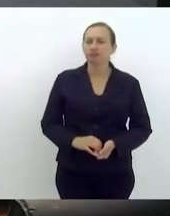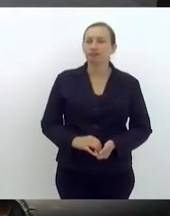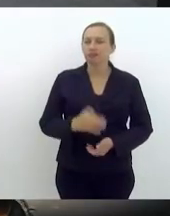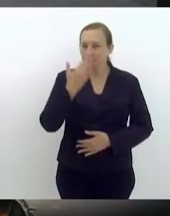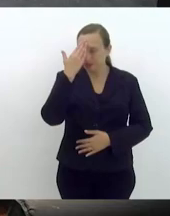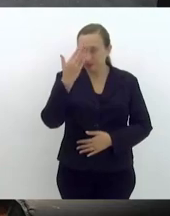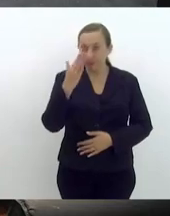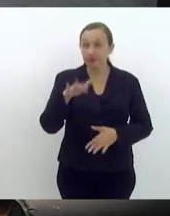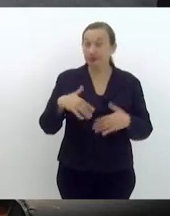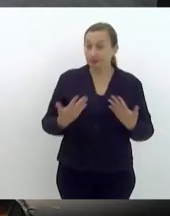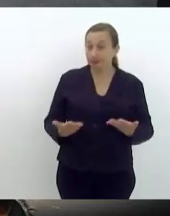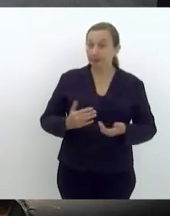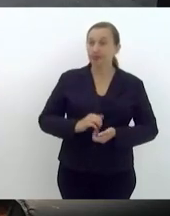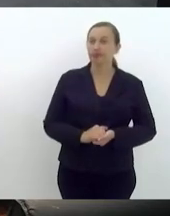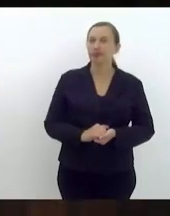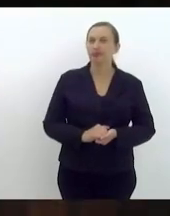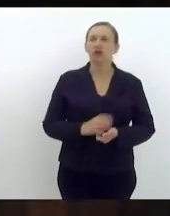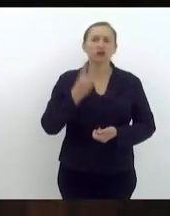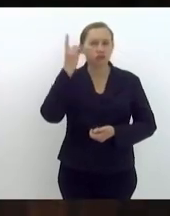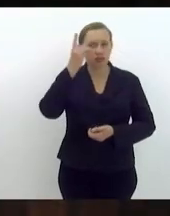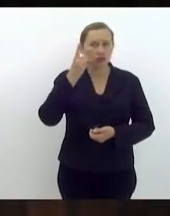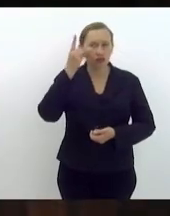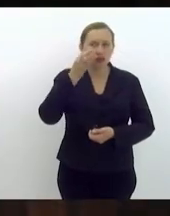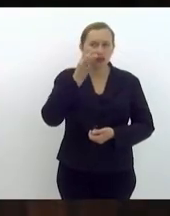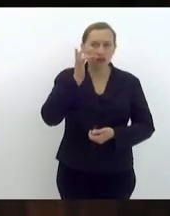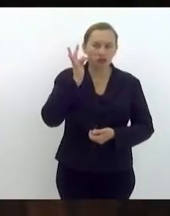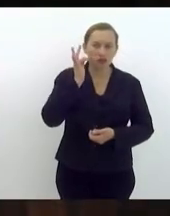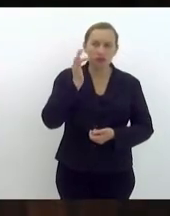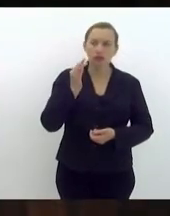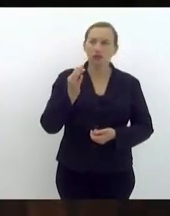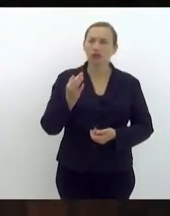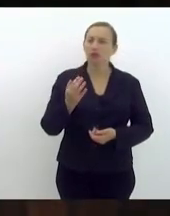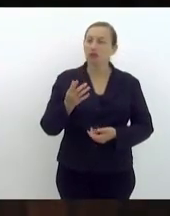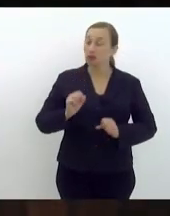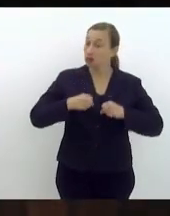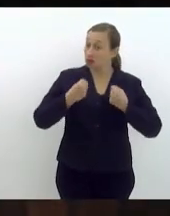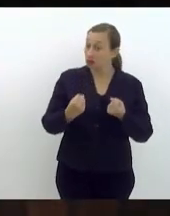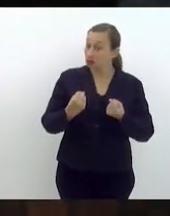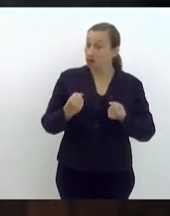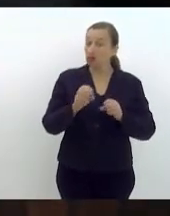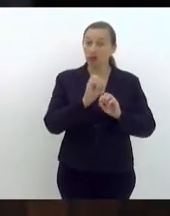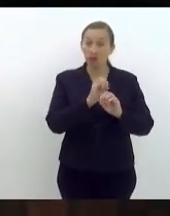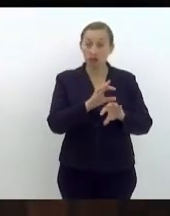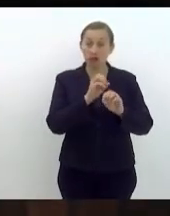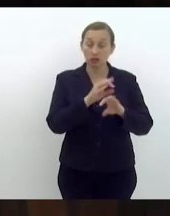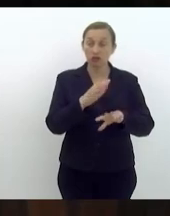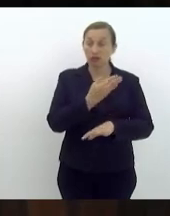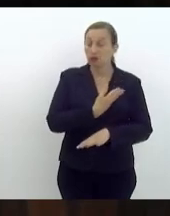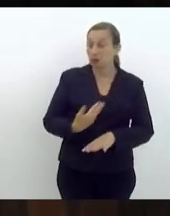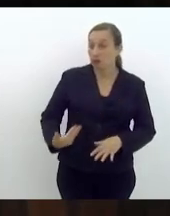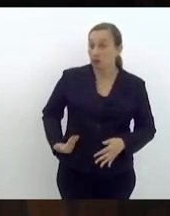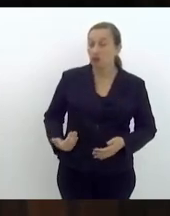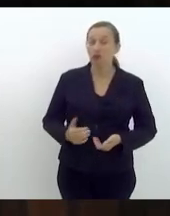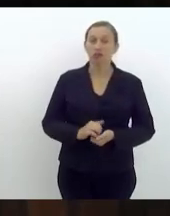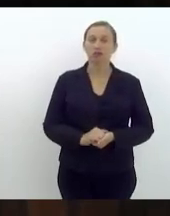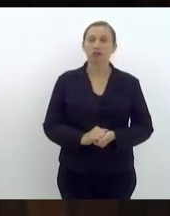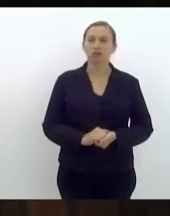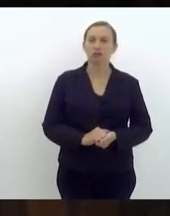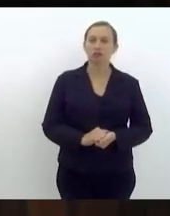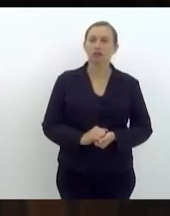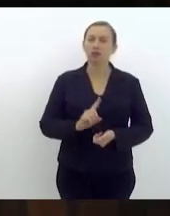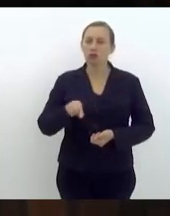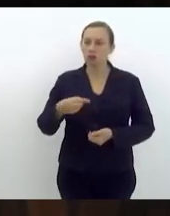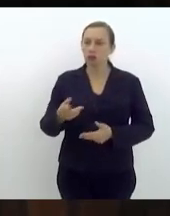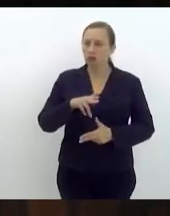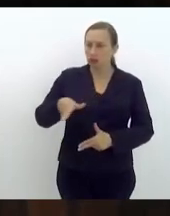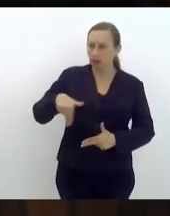obrigado então Deputado Flávio Serafim um grande defensor da nossa educação pública é o